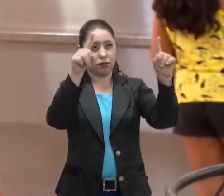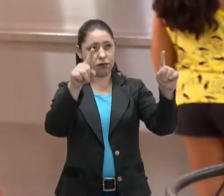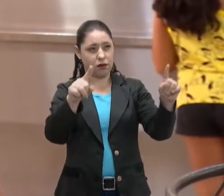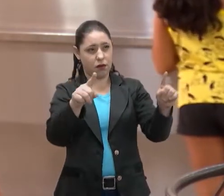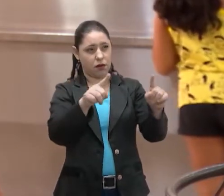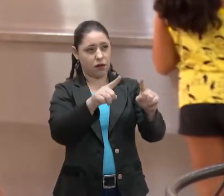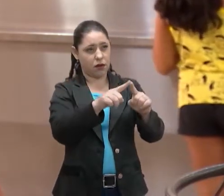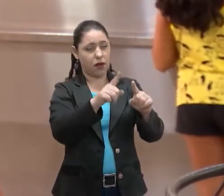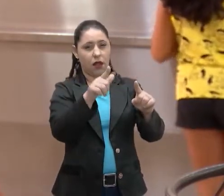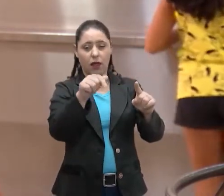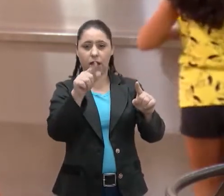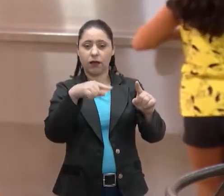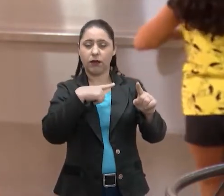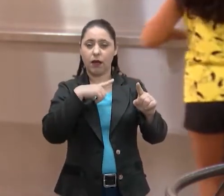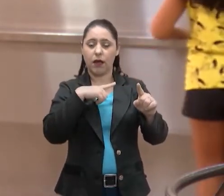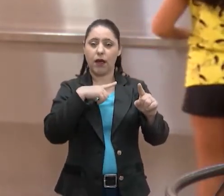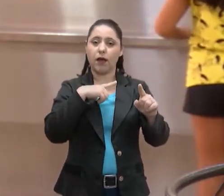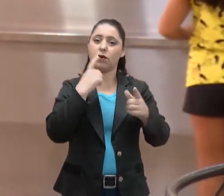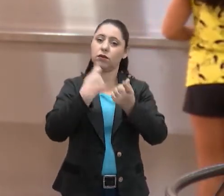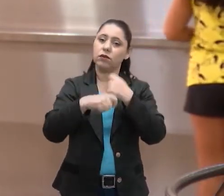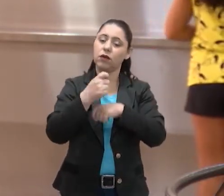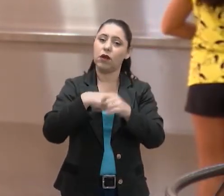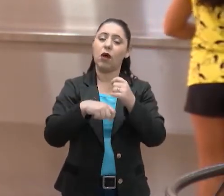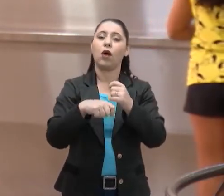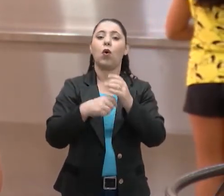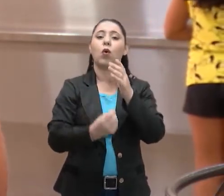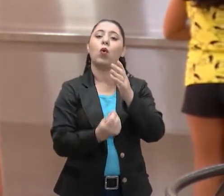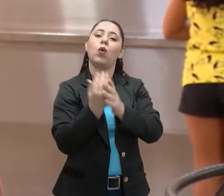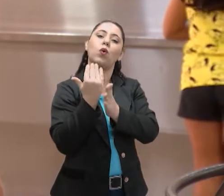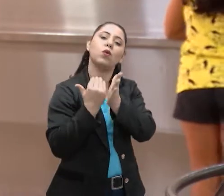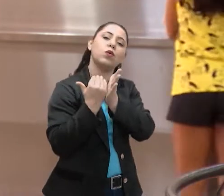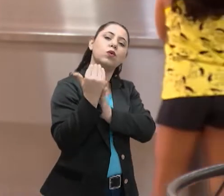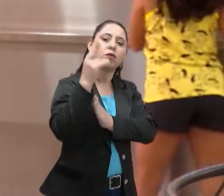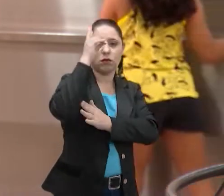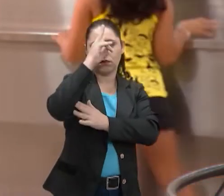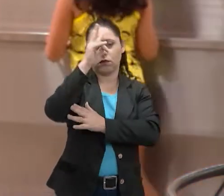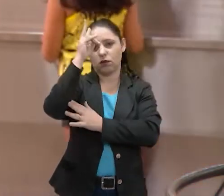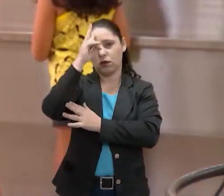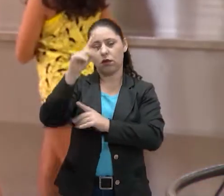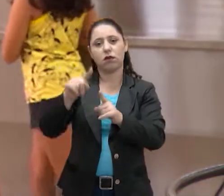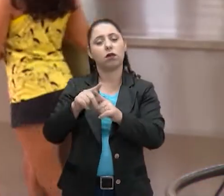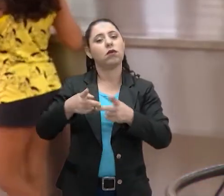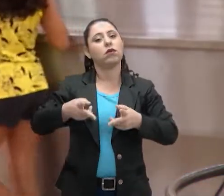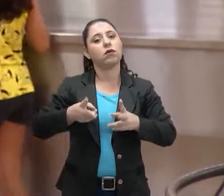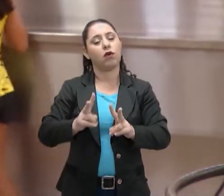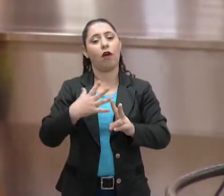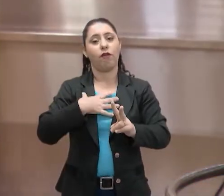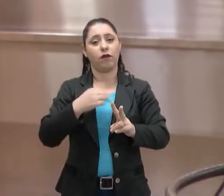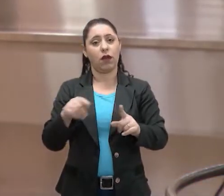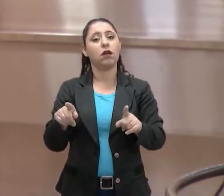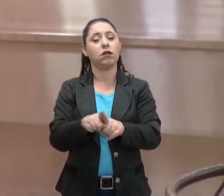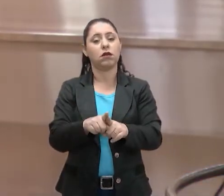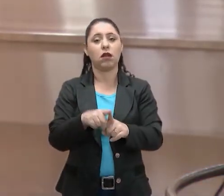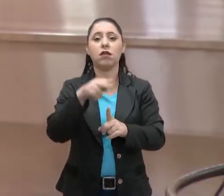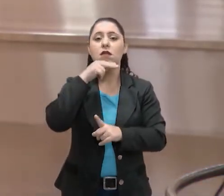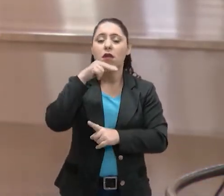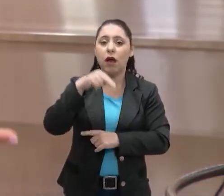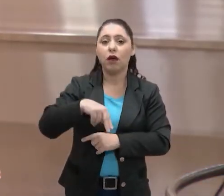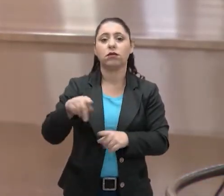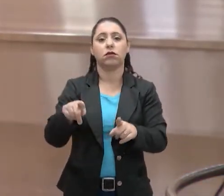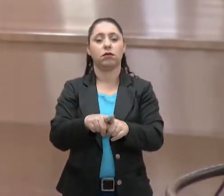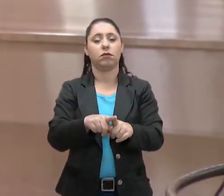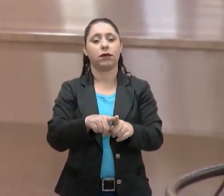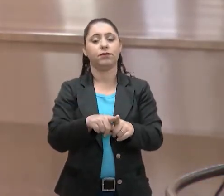Tomás, né, que é o patriarca, o empreendedor que começou toda a história, né, que está dando continuidade pelos filhos,